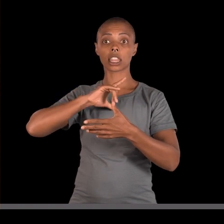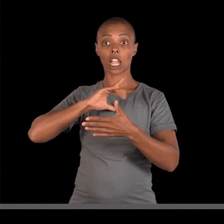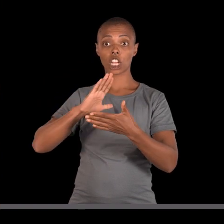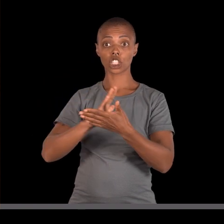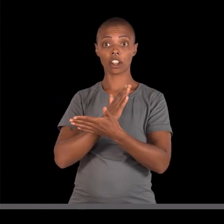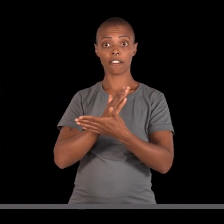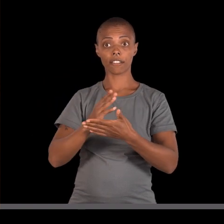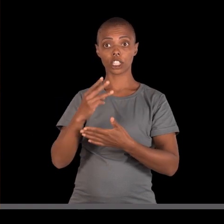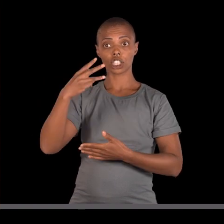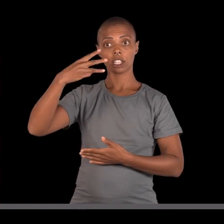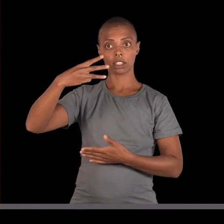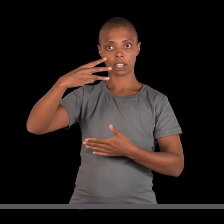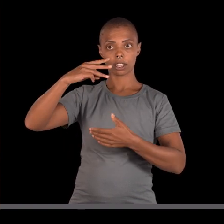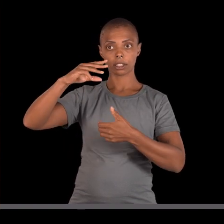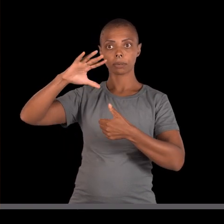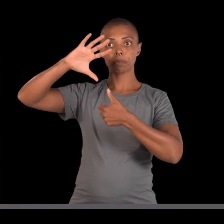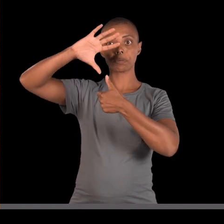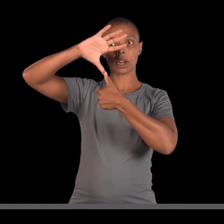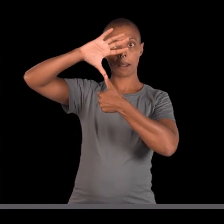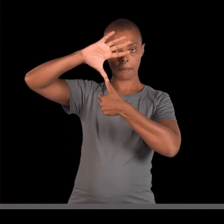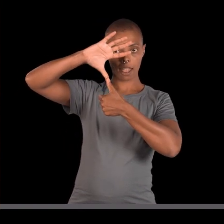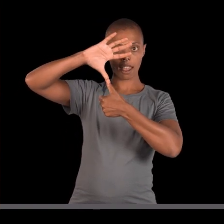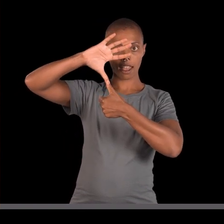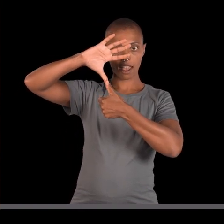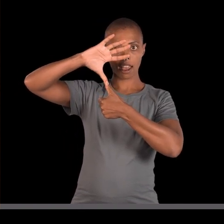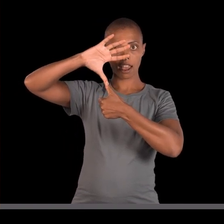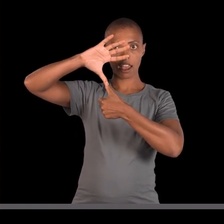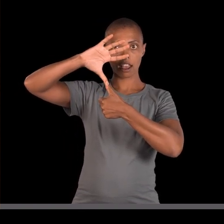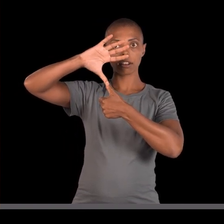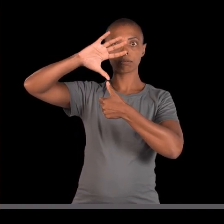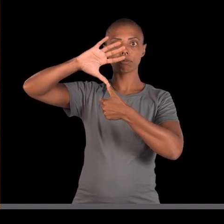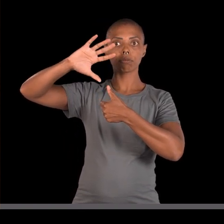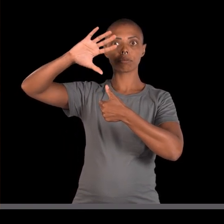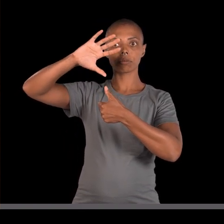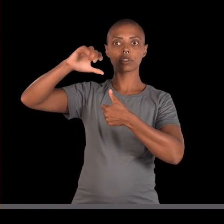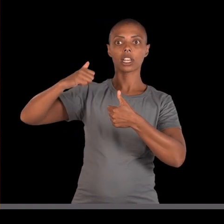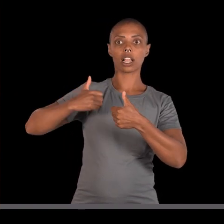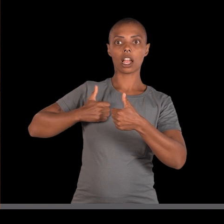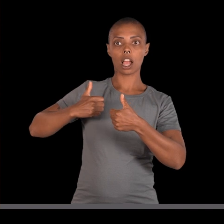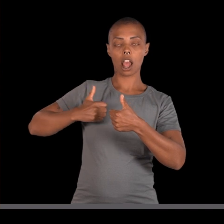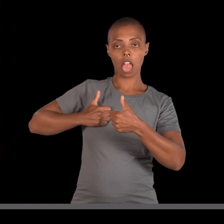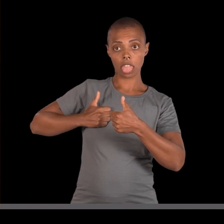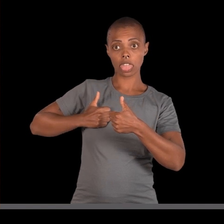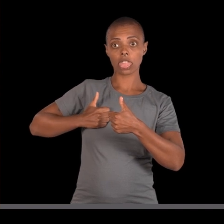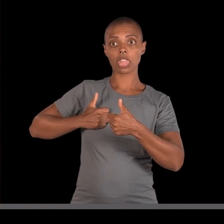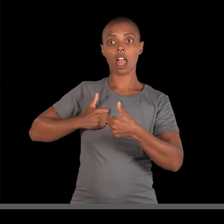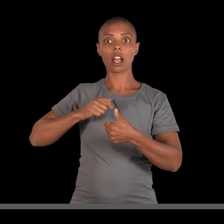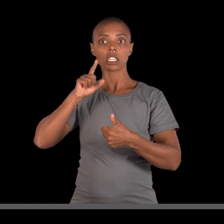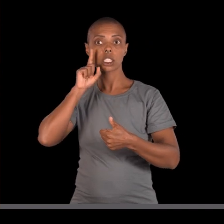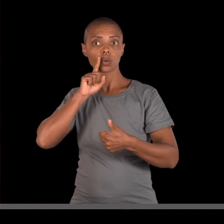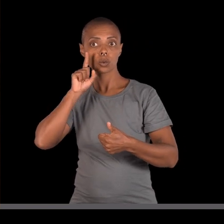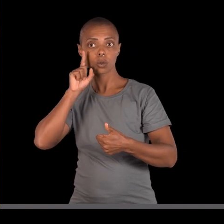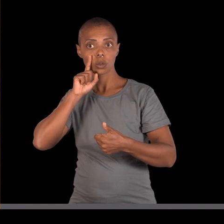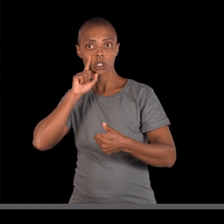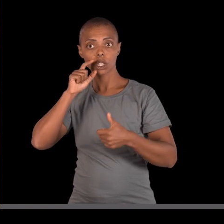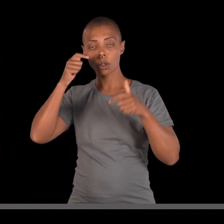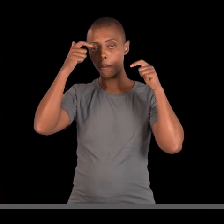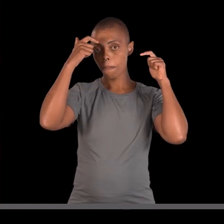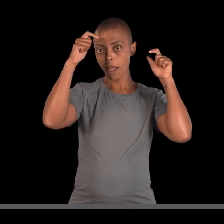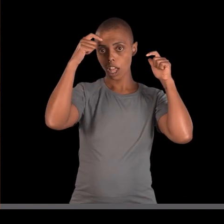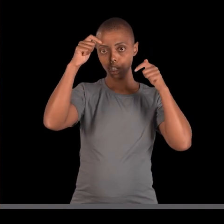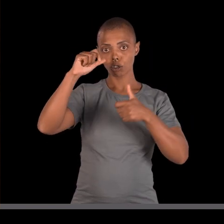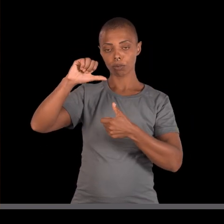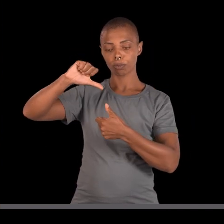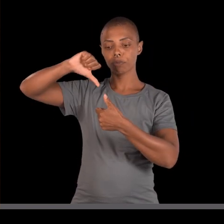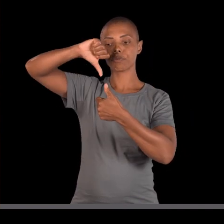maneira física em 3 partes: a América do Norte, formado por Canadá, Estados Unidos e México; a